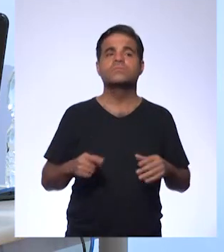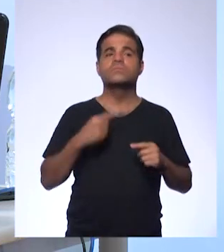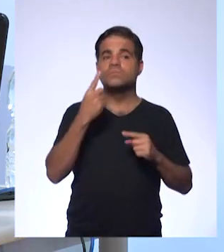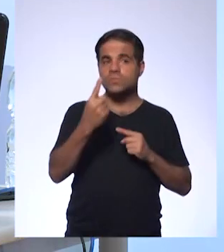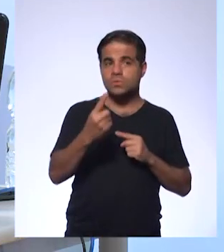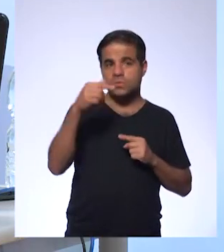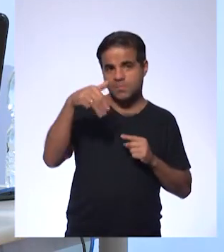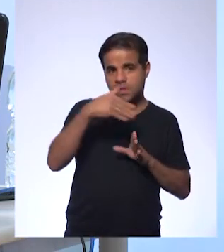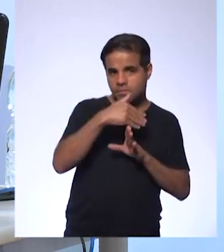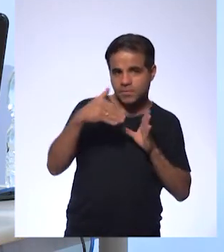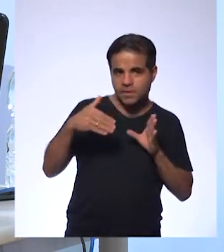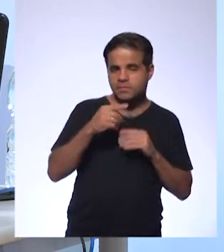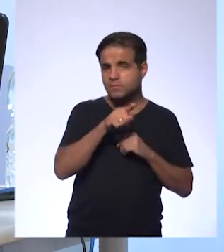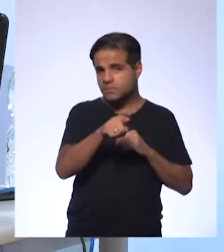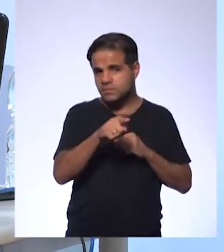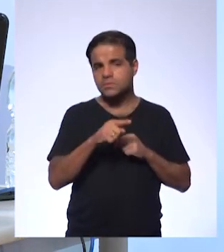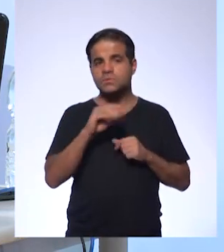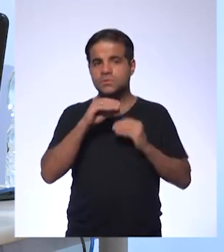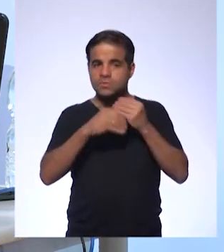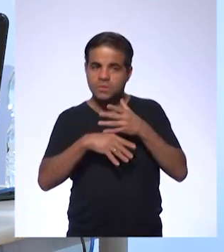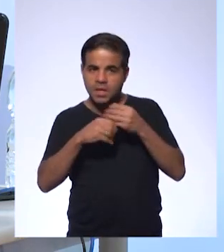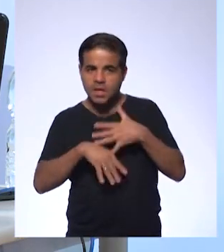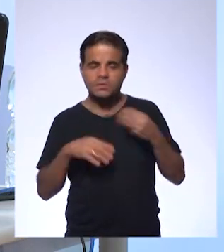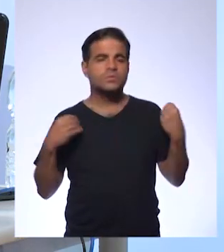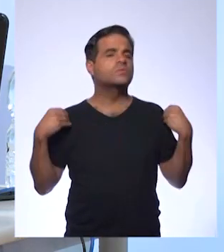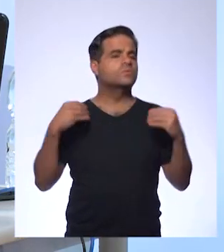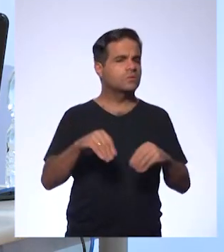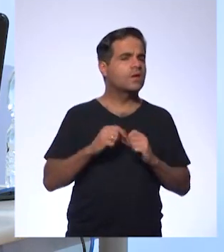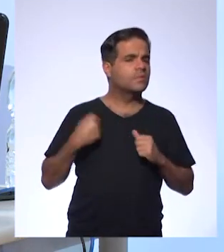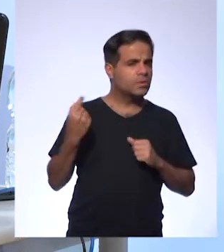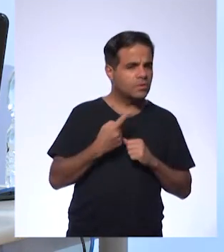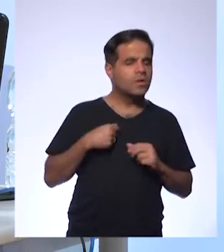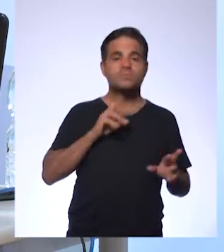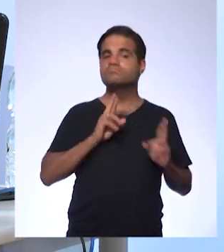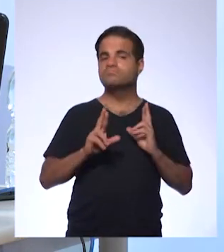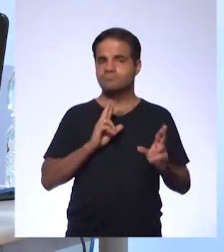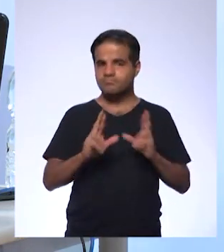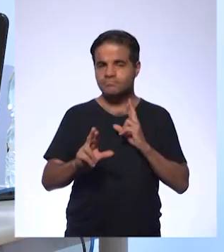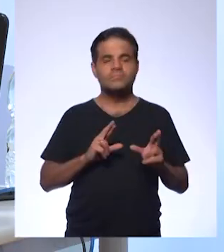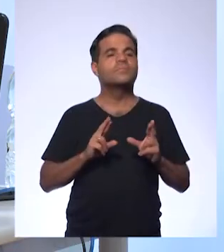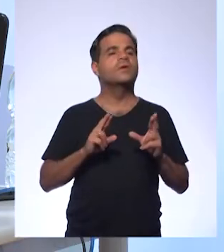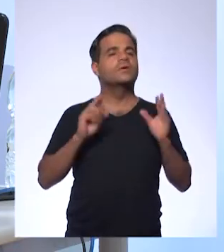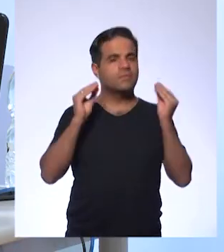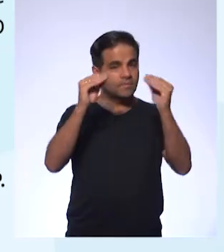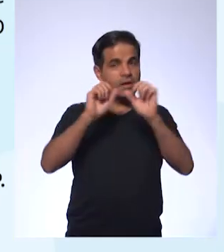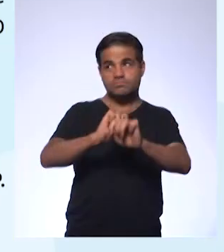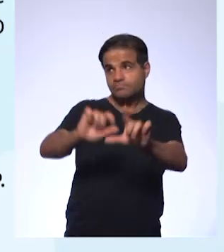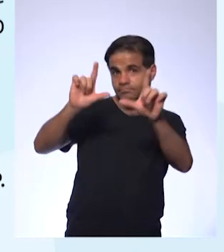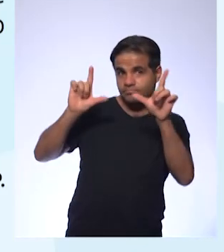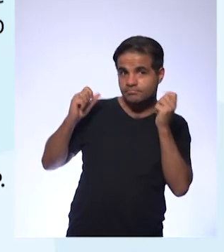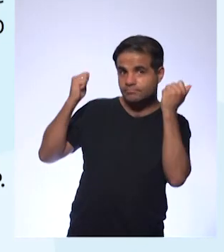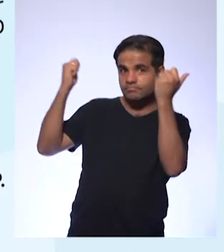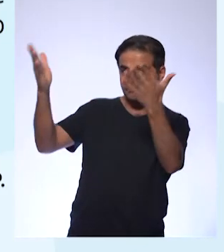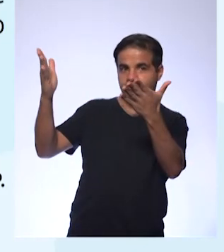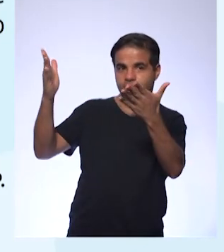dar 1 minutinho e meio para vocês agora no chat colocarem para a gente respostas que vão ficar na tela, tá bom?